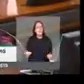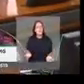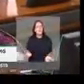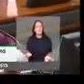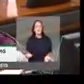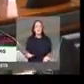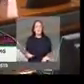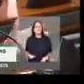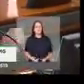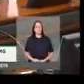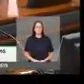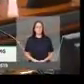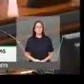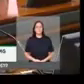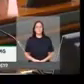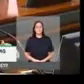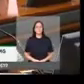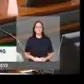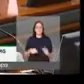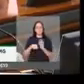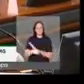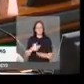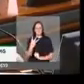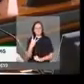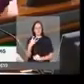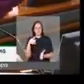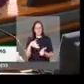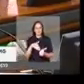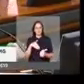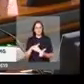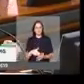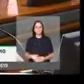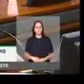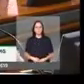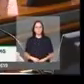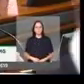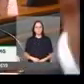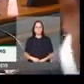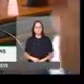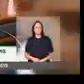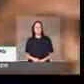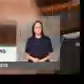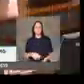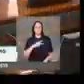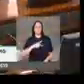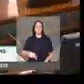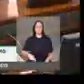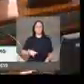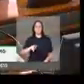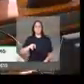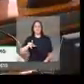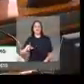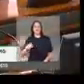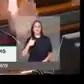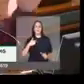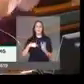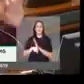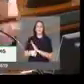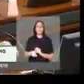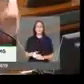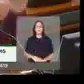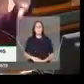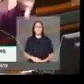pedir então só pra finalizar as três perguntas ser coordenador eu quero perguntar o presidente da vale se